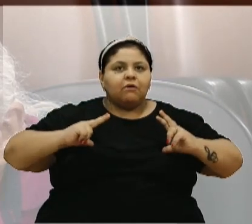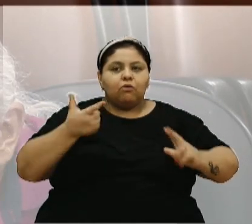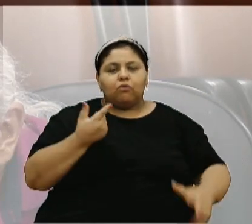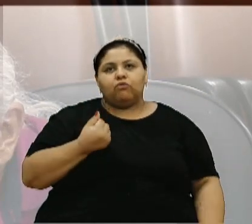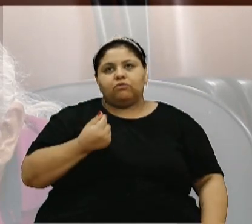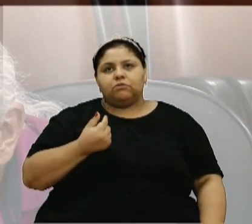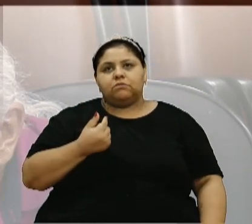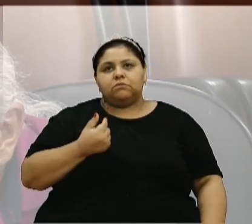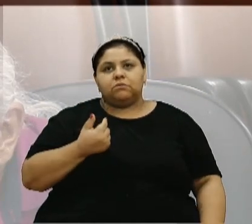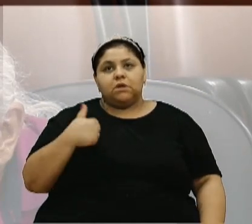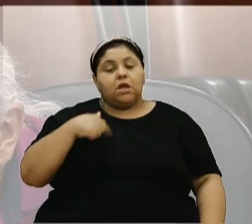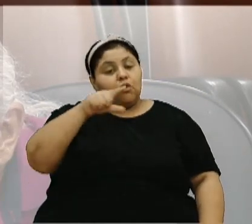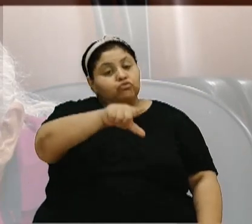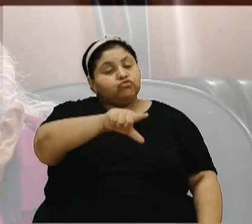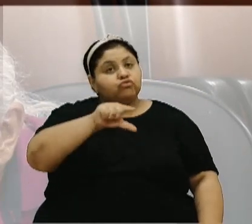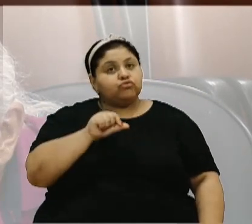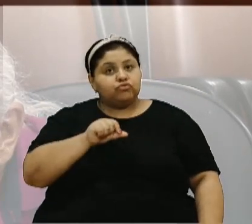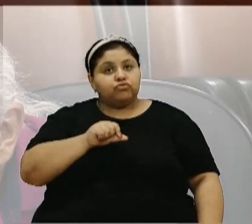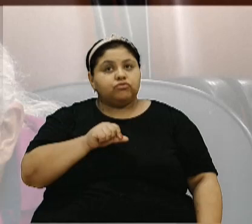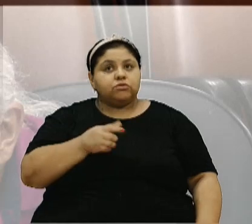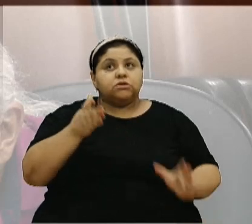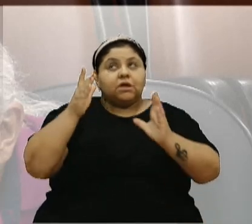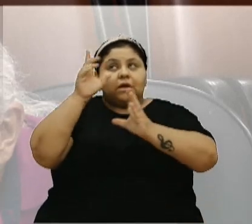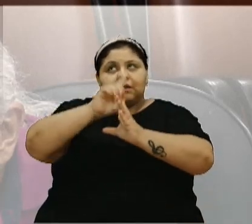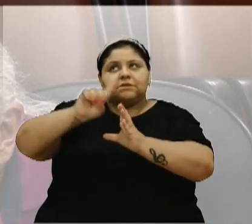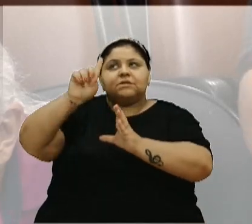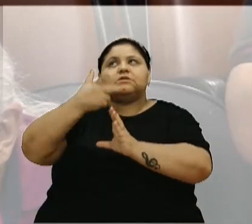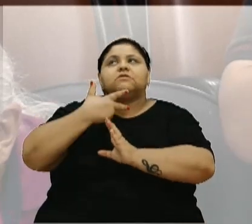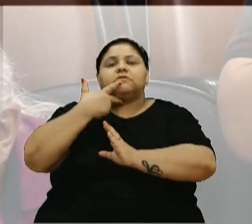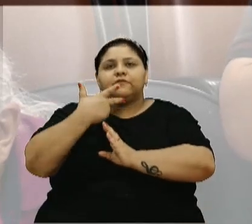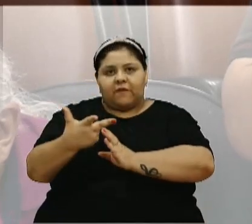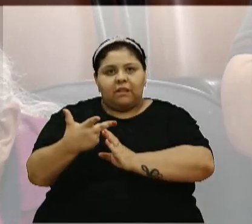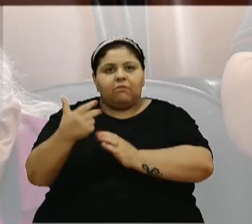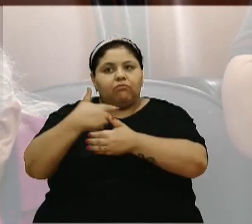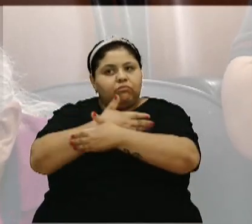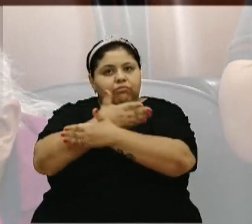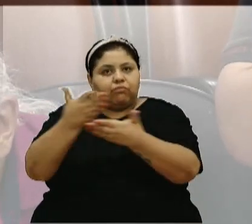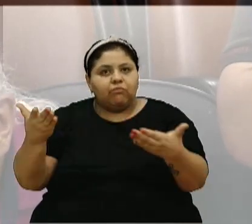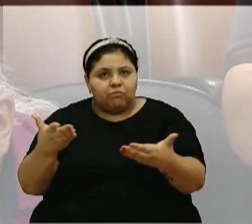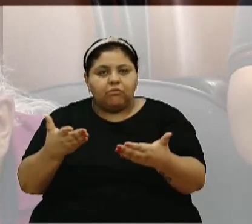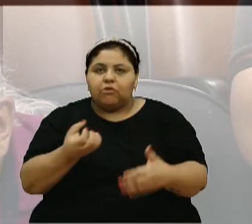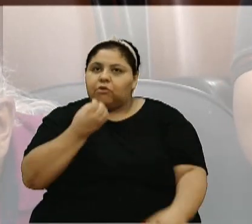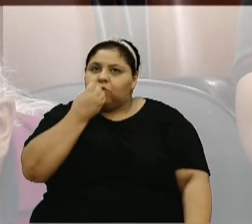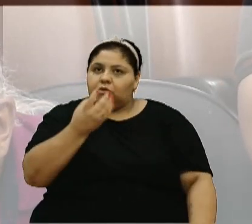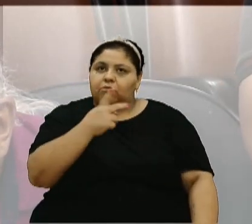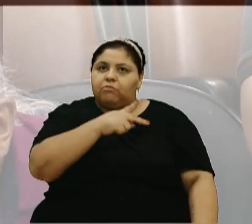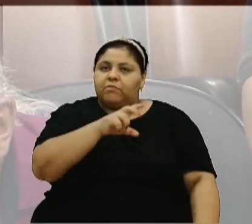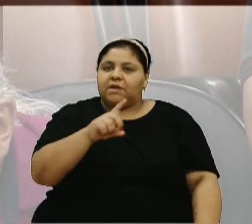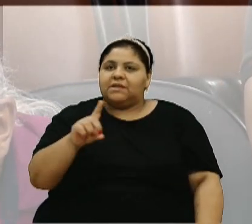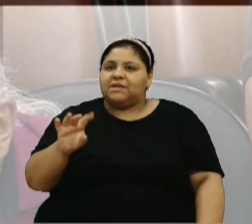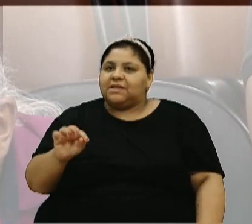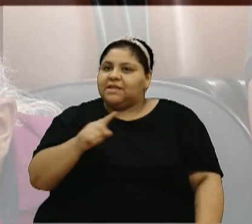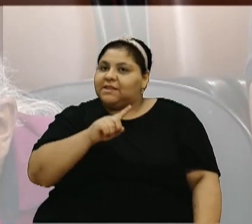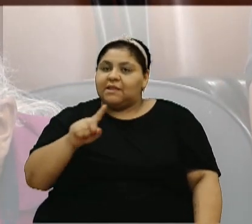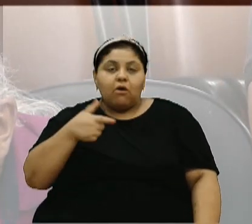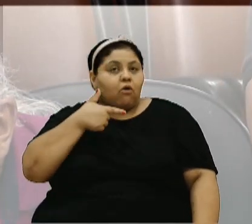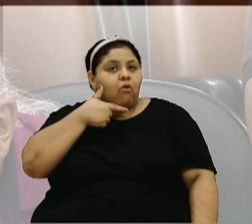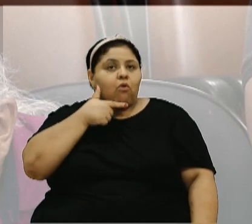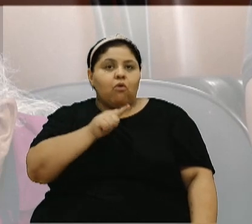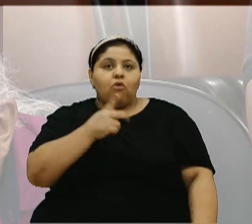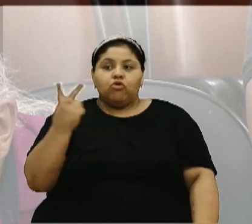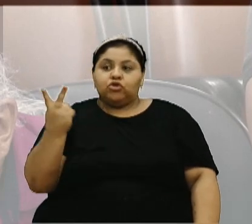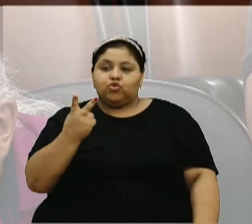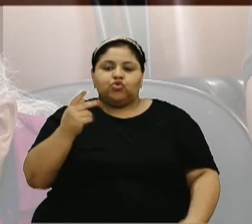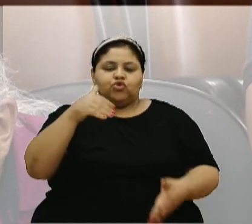eu me escolho bem com quem... E graças a Deus, e hoje eu digo isso, tá? E digo abertamente aqui, que bom que o PDT não ganhou essas 2